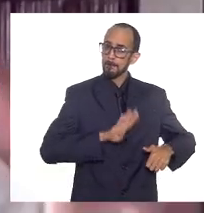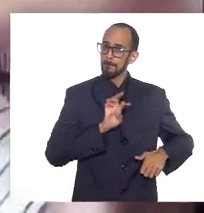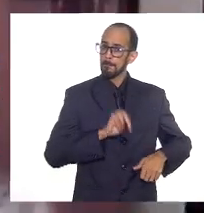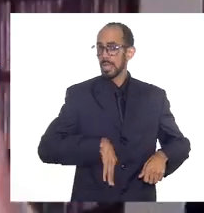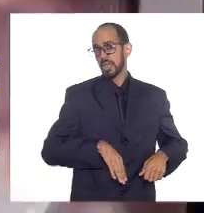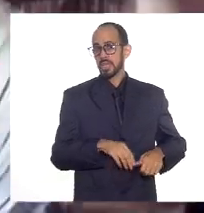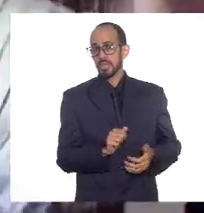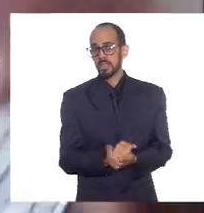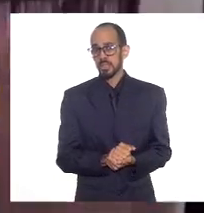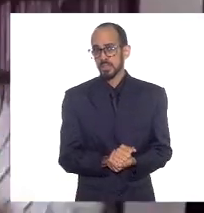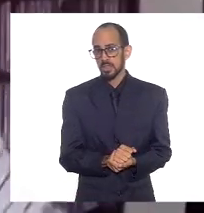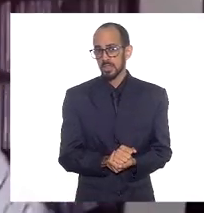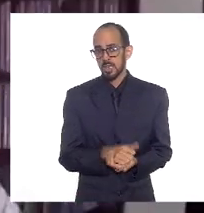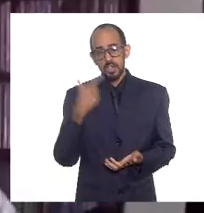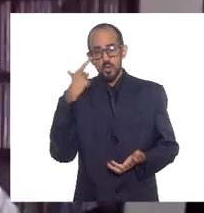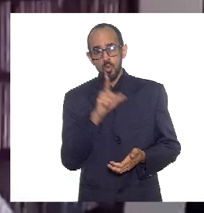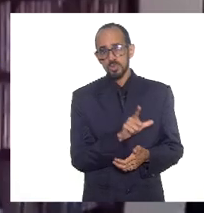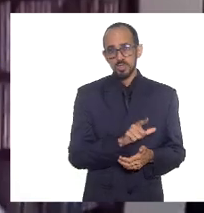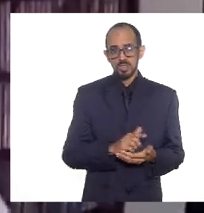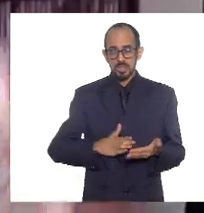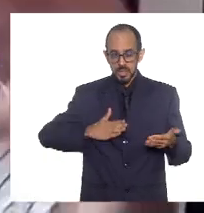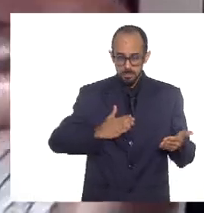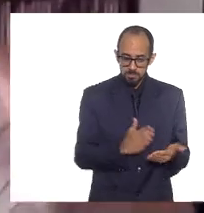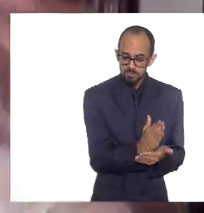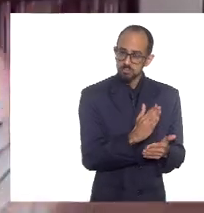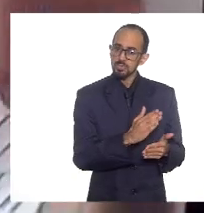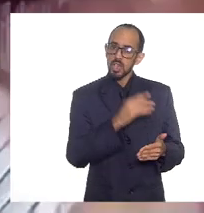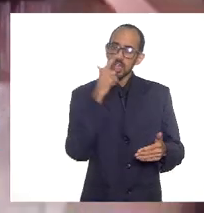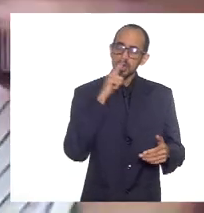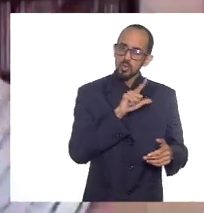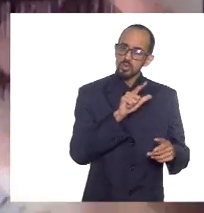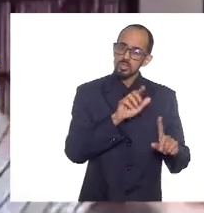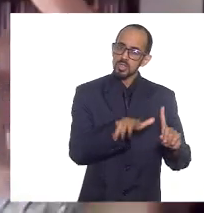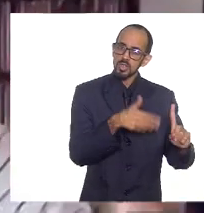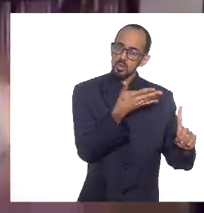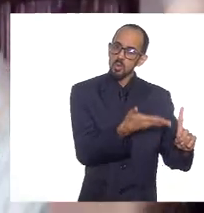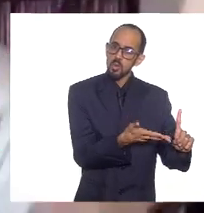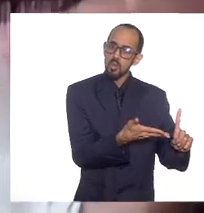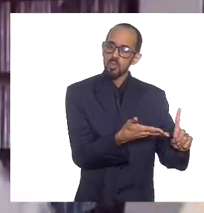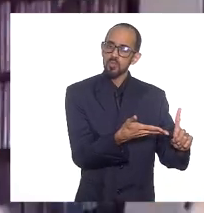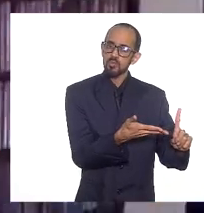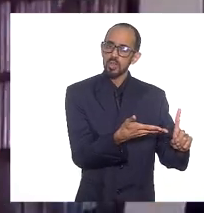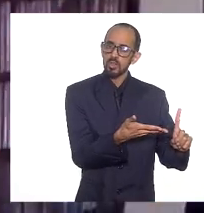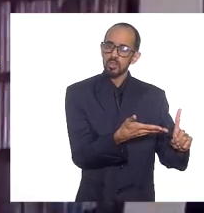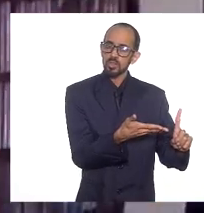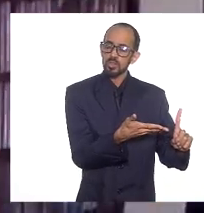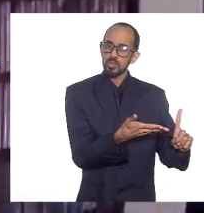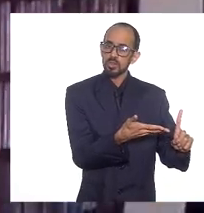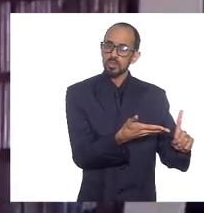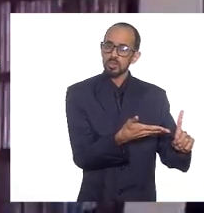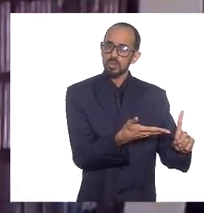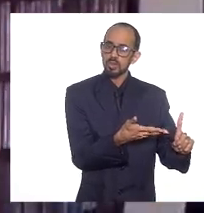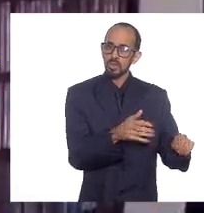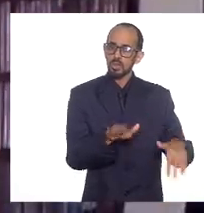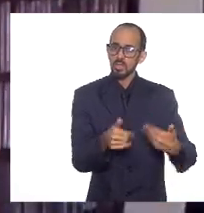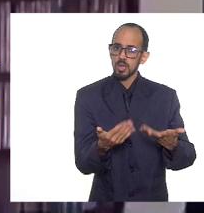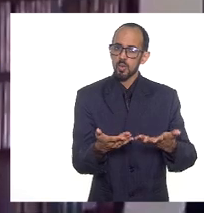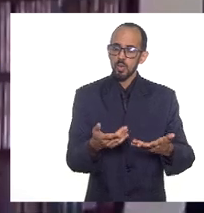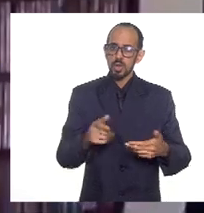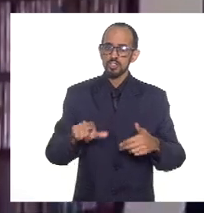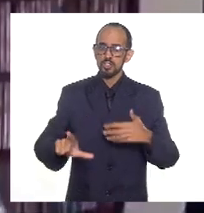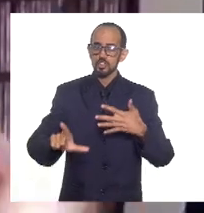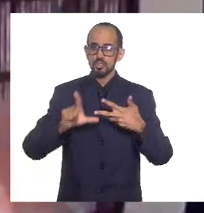outro obter os êxitos, né? Impedir praticamente o legislativo, nós estamos